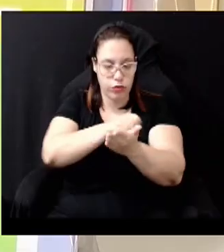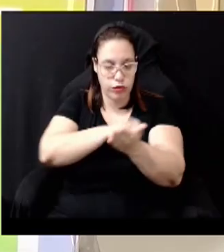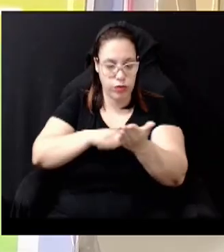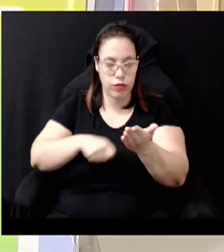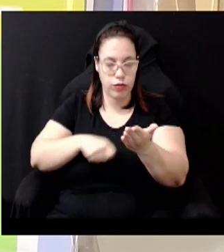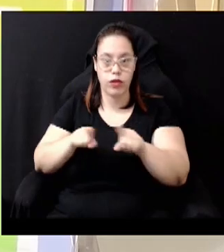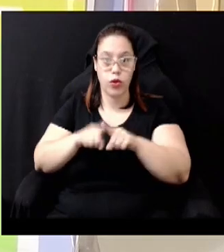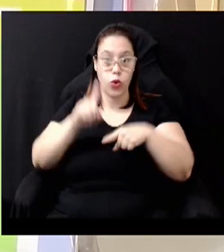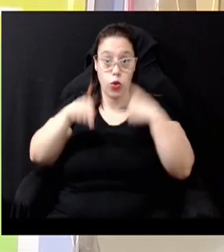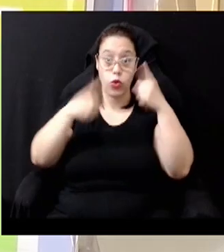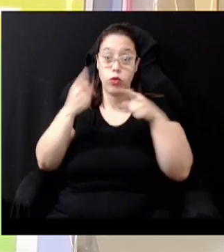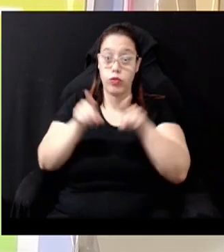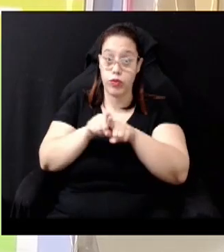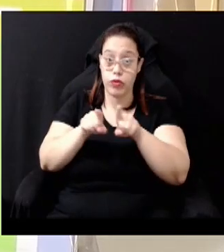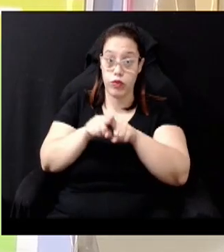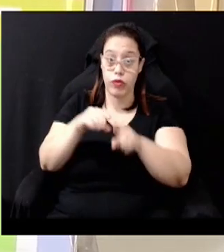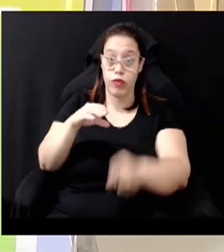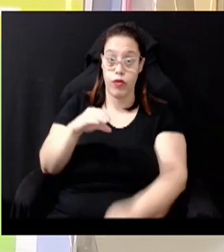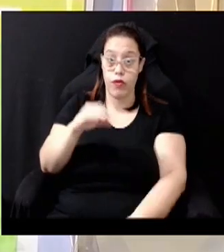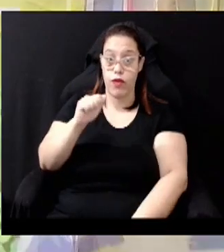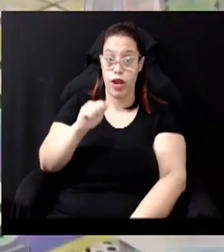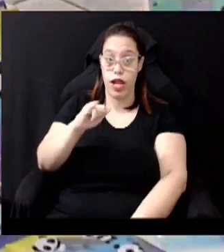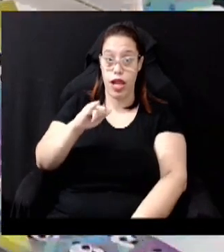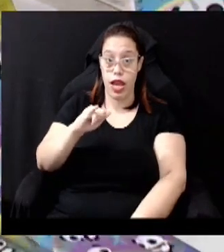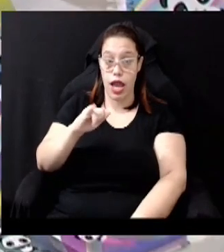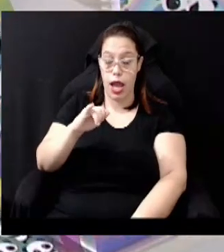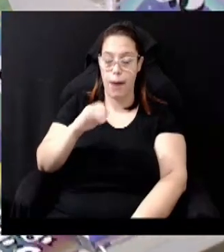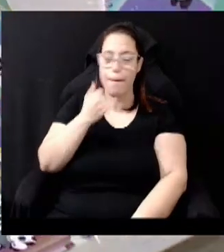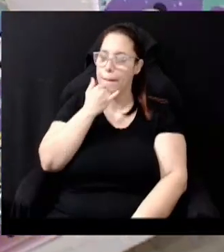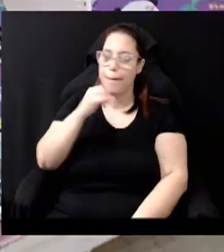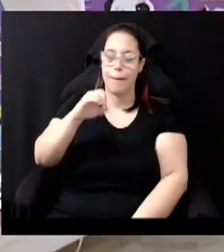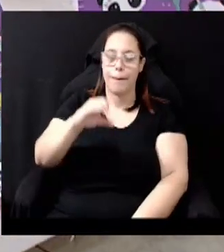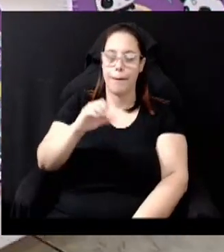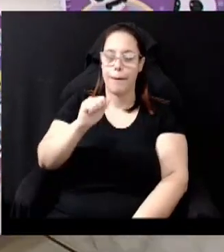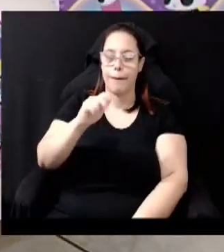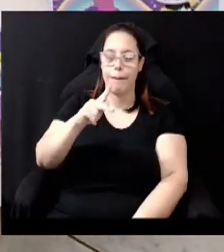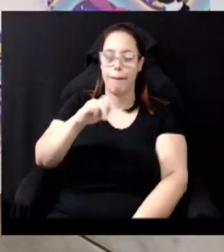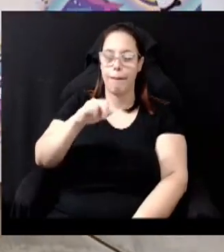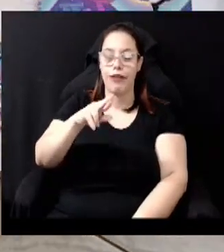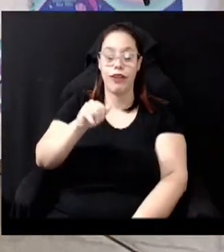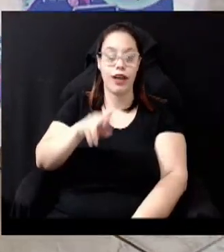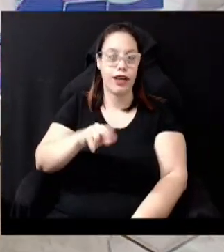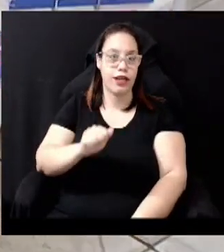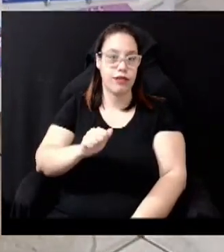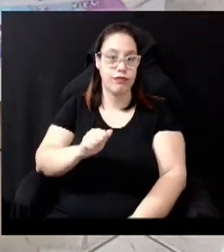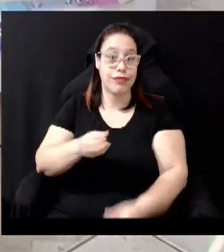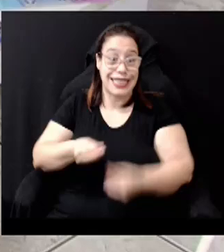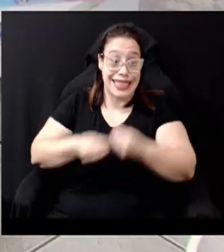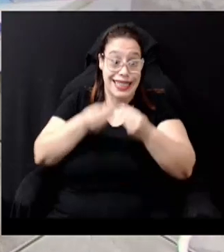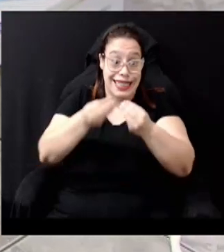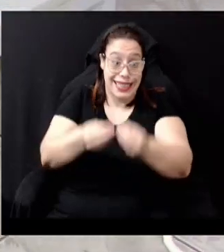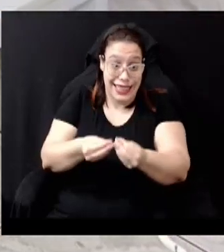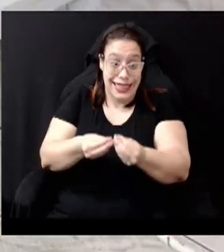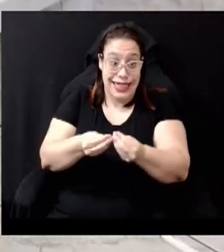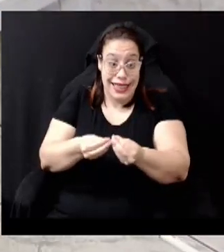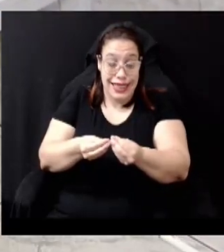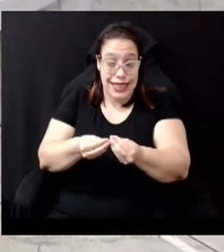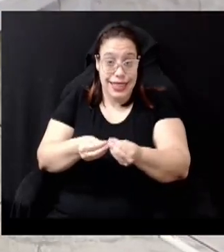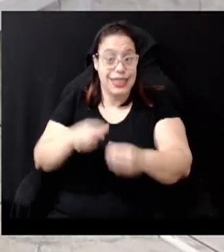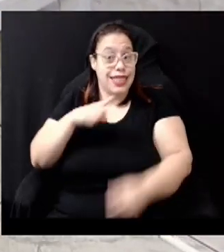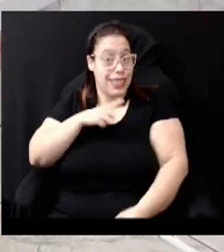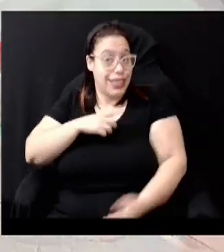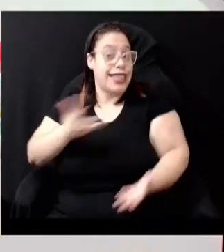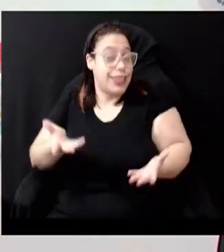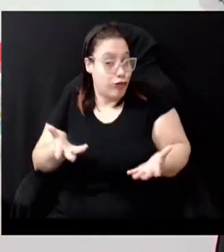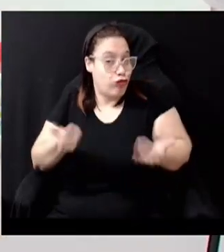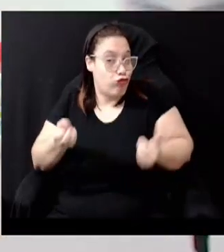gente bastante foi a capivara, que é um bichinho que esse ano veio com tudo. A gente não deu conta da demanda que todo mundo querendo material de capivara. Tanto no